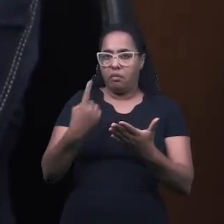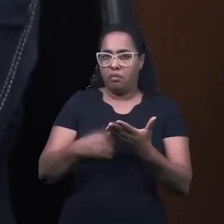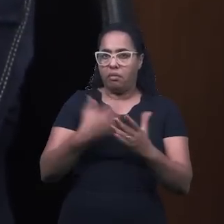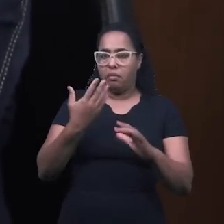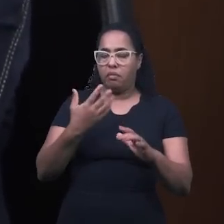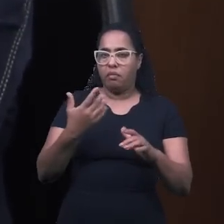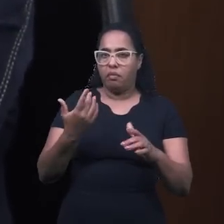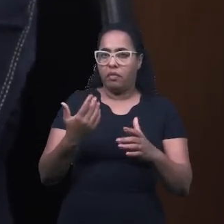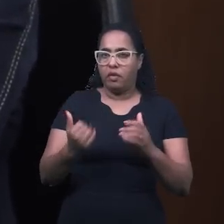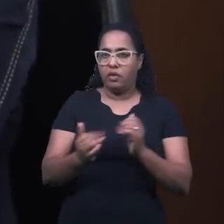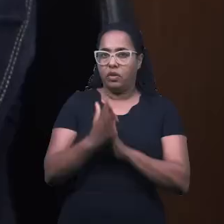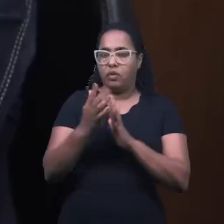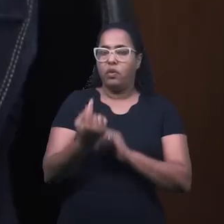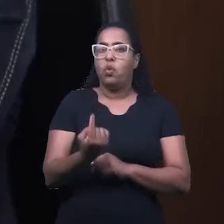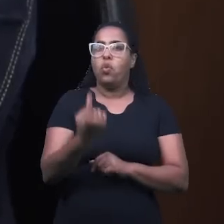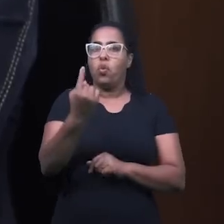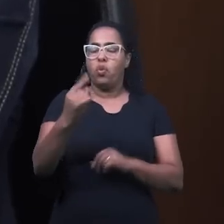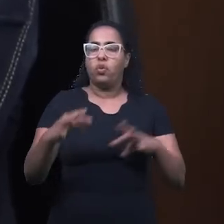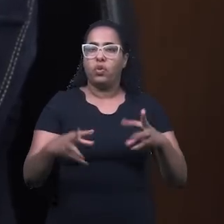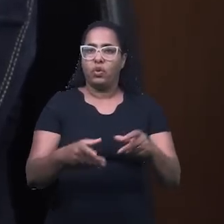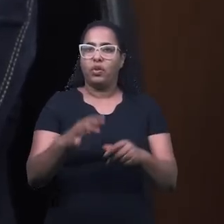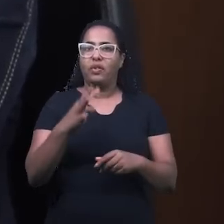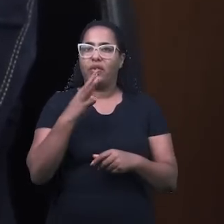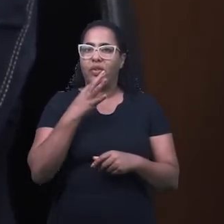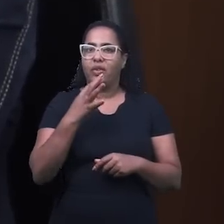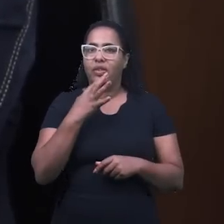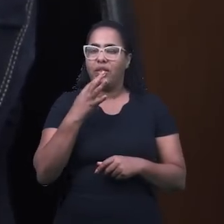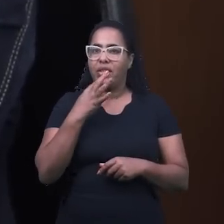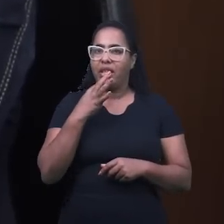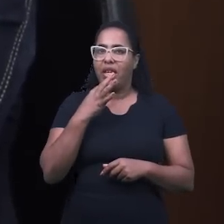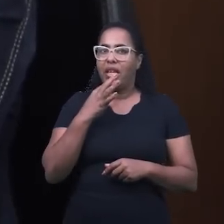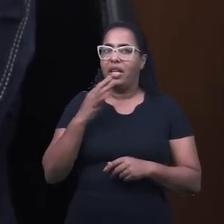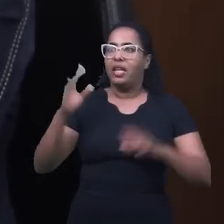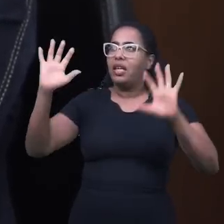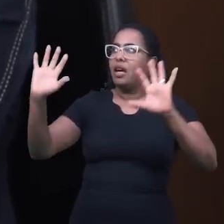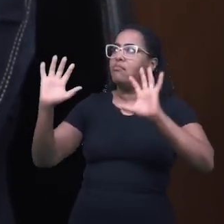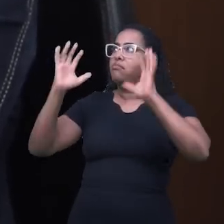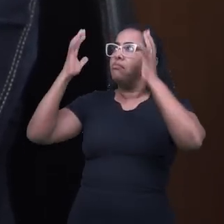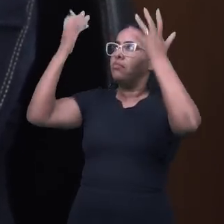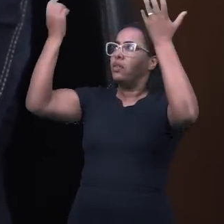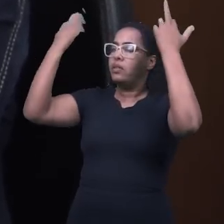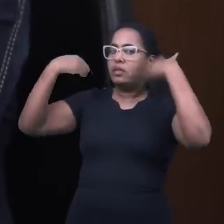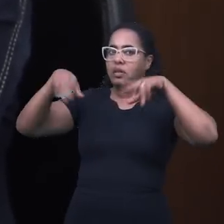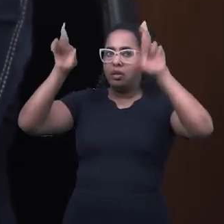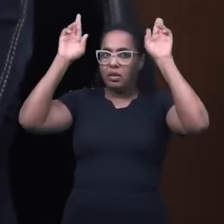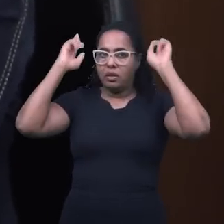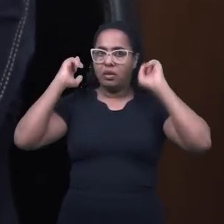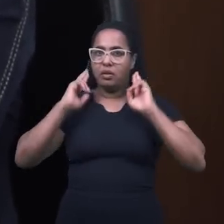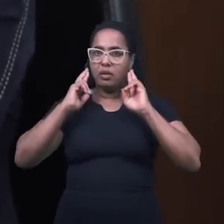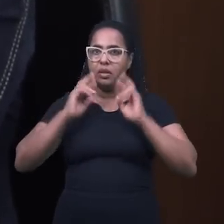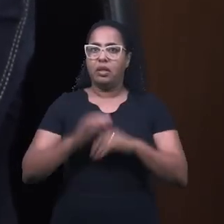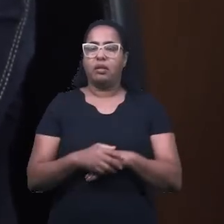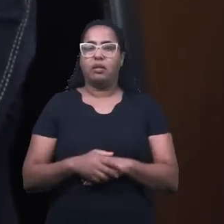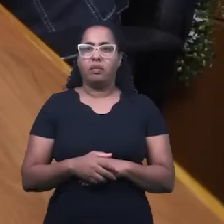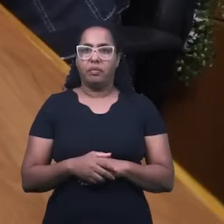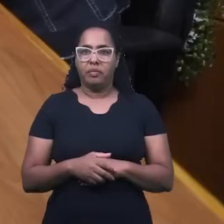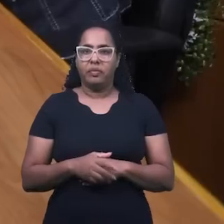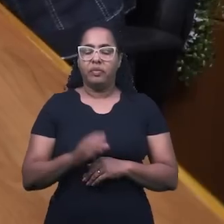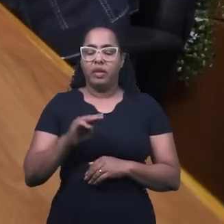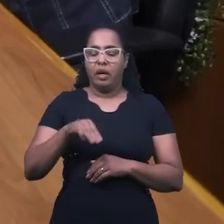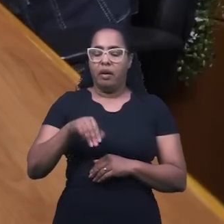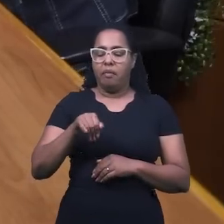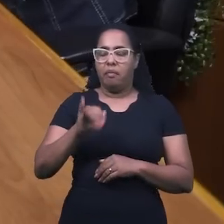nossa coletânea. Um deles todo mundo conhece, que é Bodas do Cordeiro.